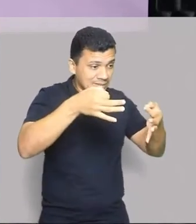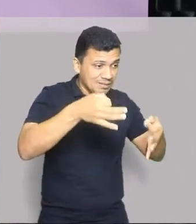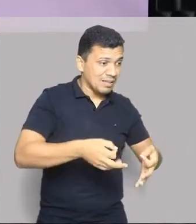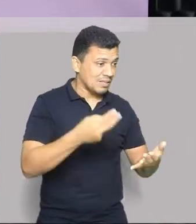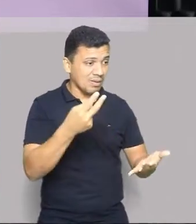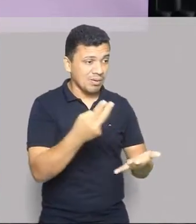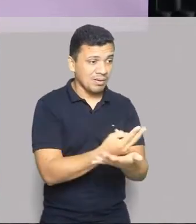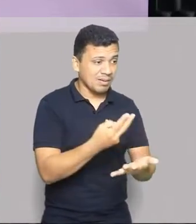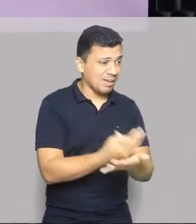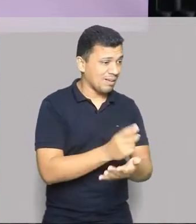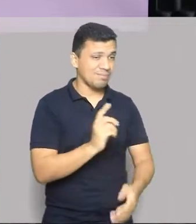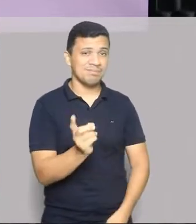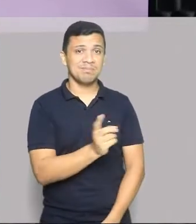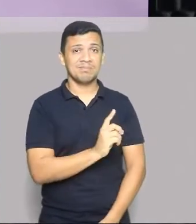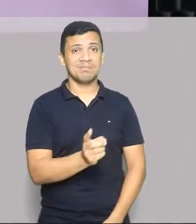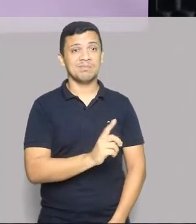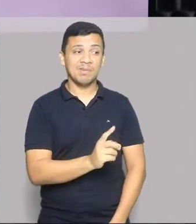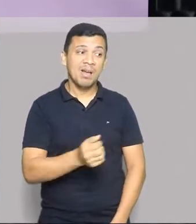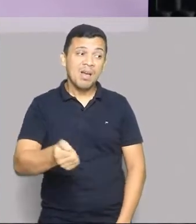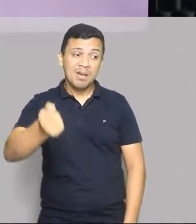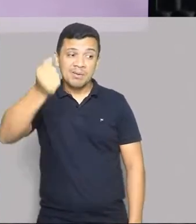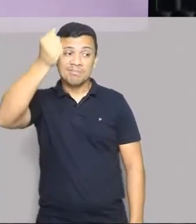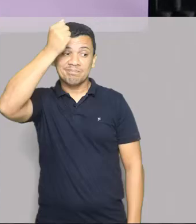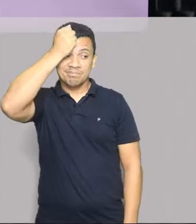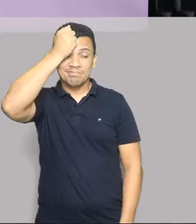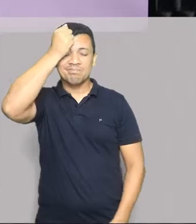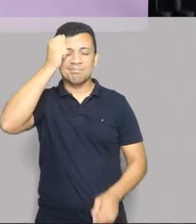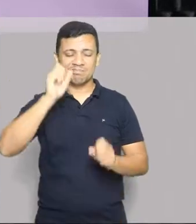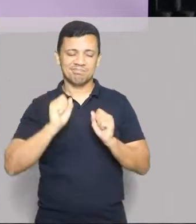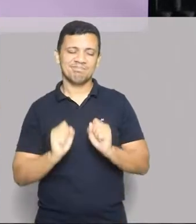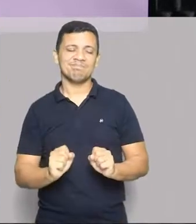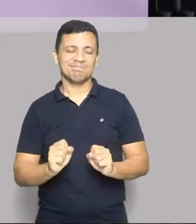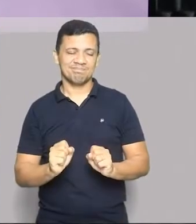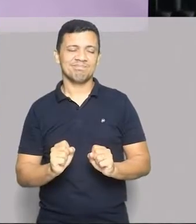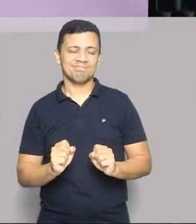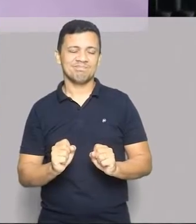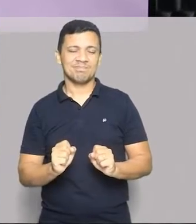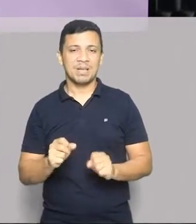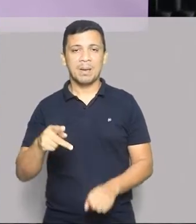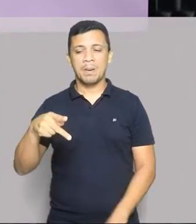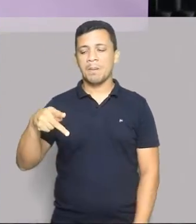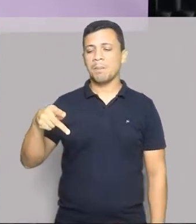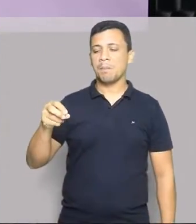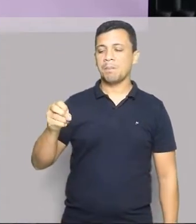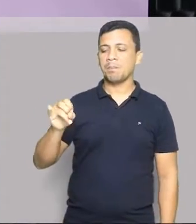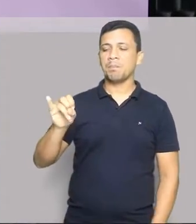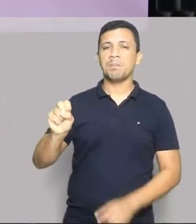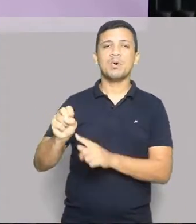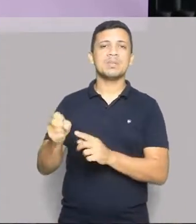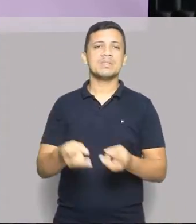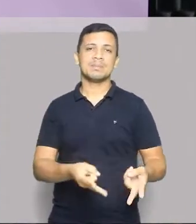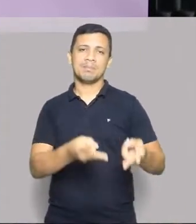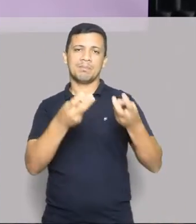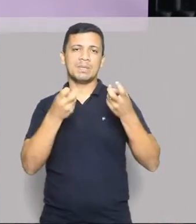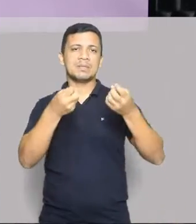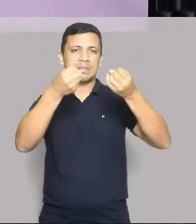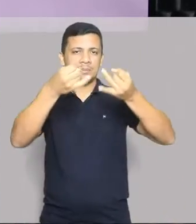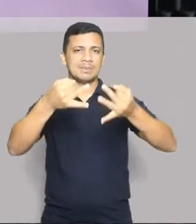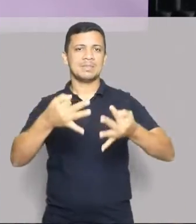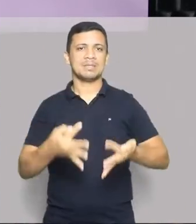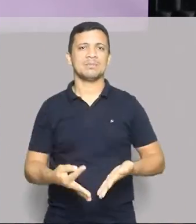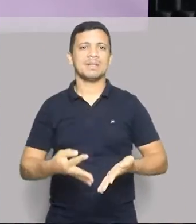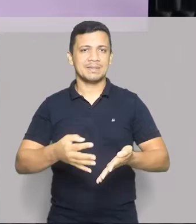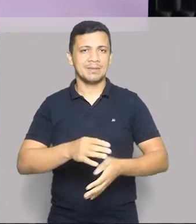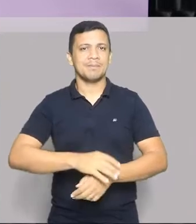você pode se arrepender. A ideia aí é muito clara, a ideia de explicação, certo? Você está fazendo